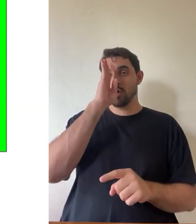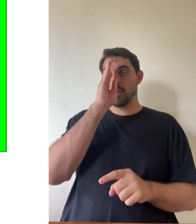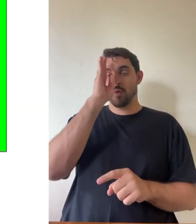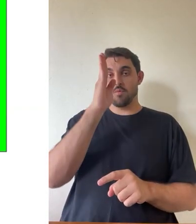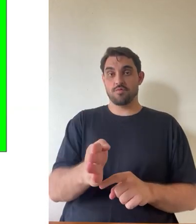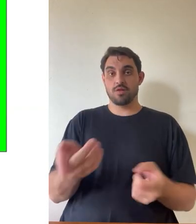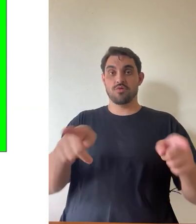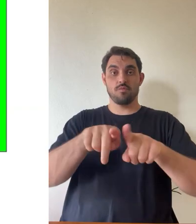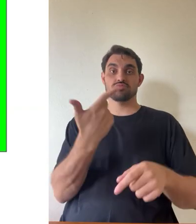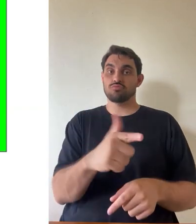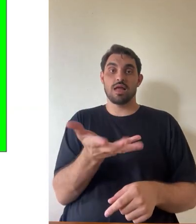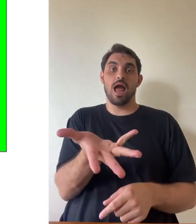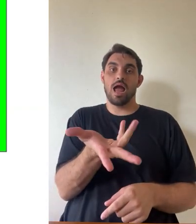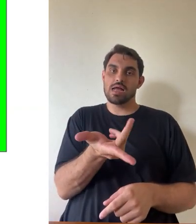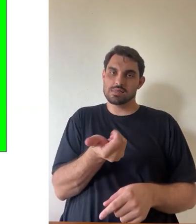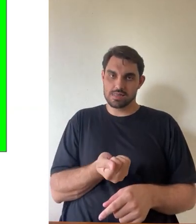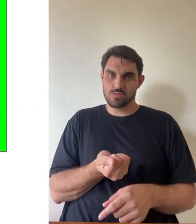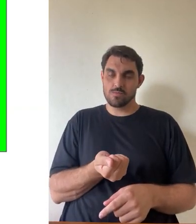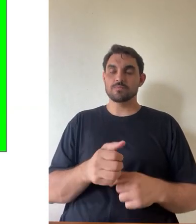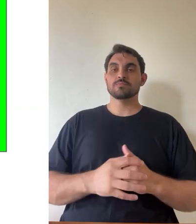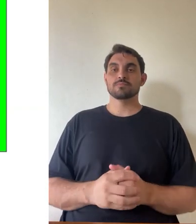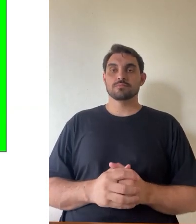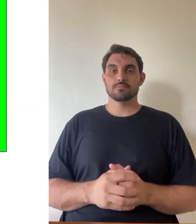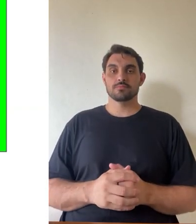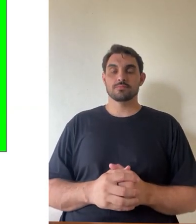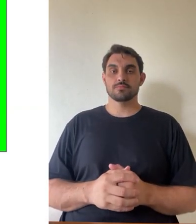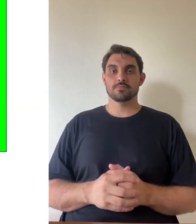não temos aceleração.